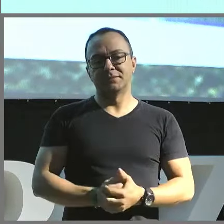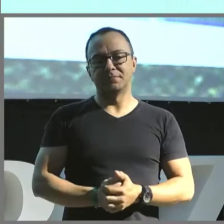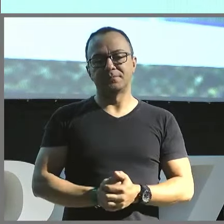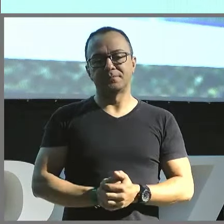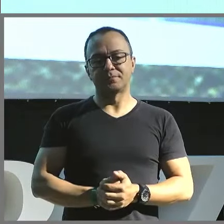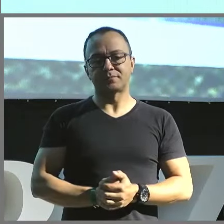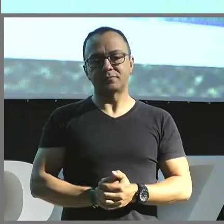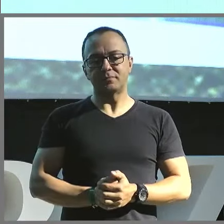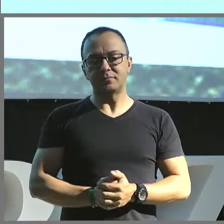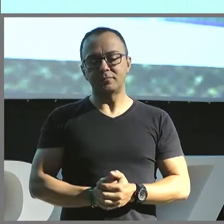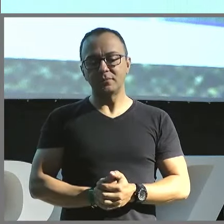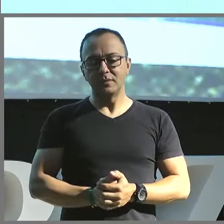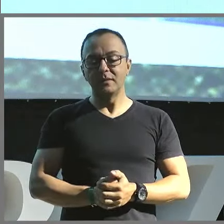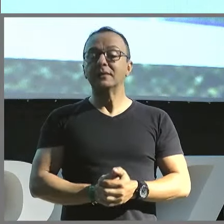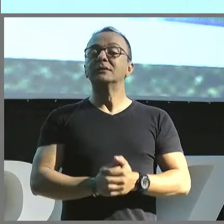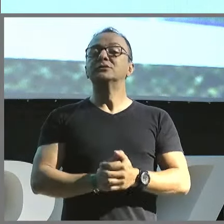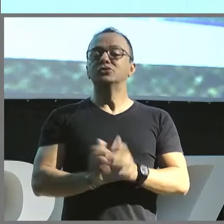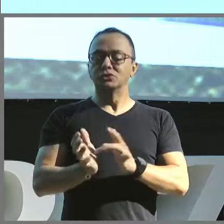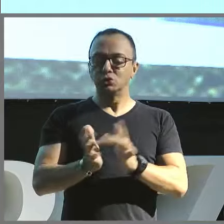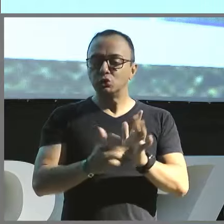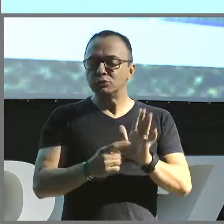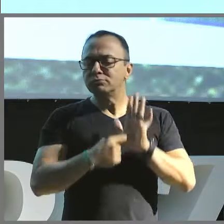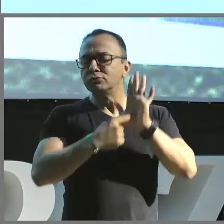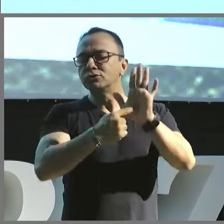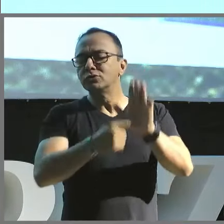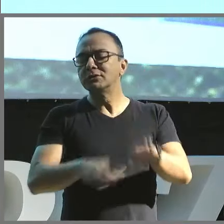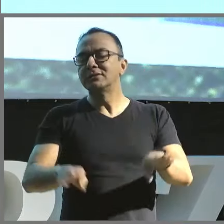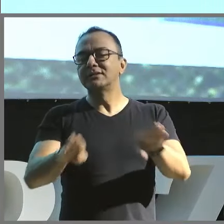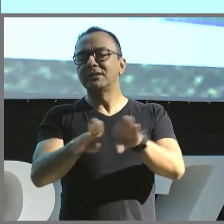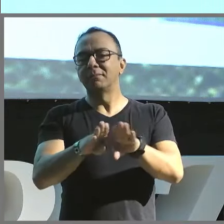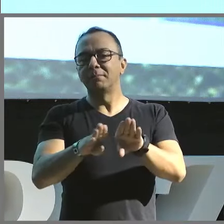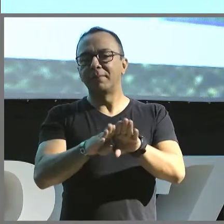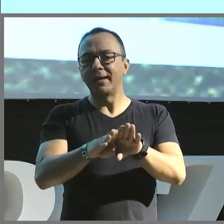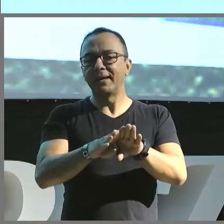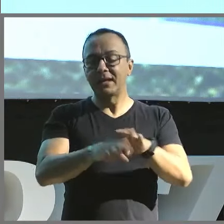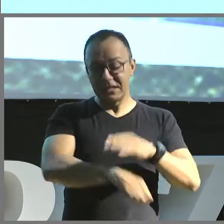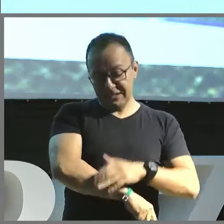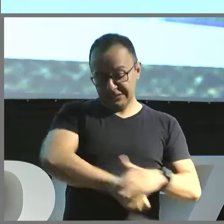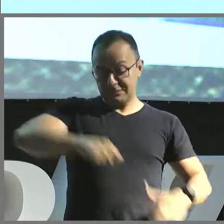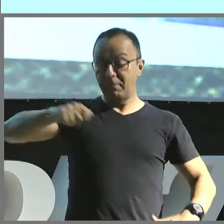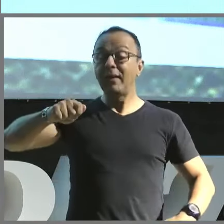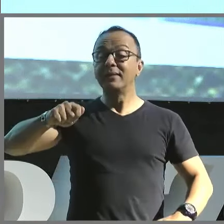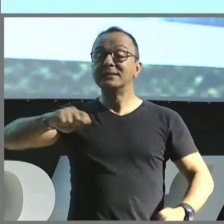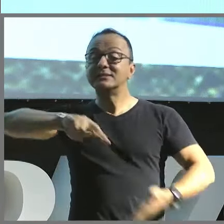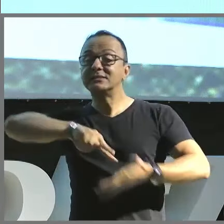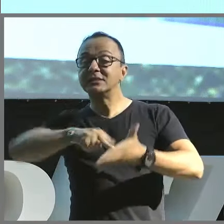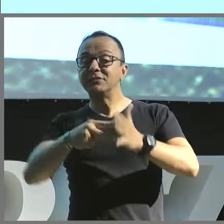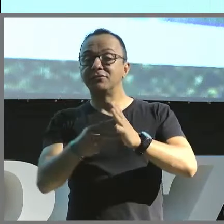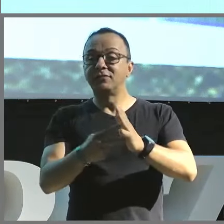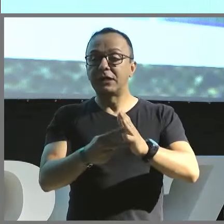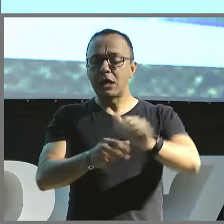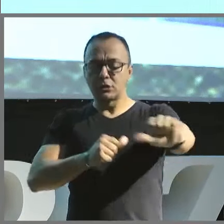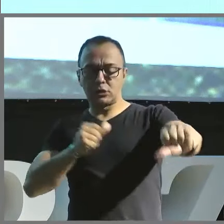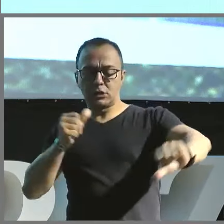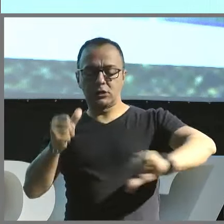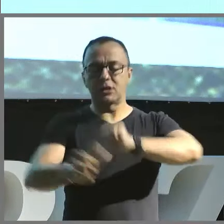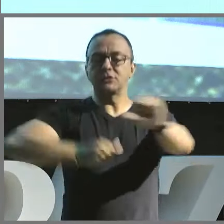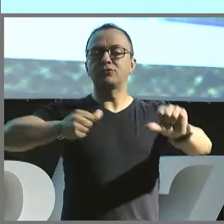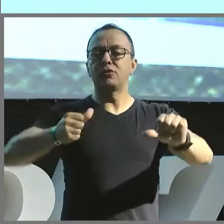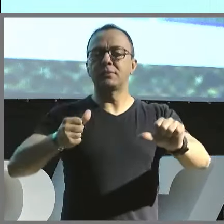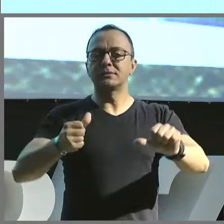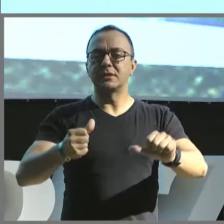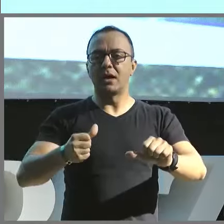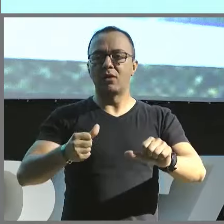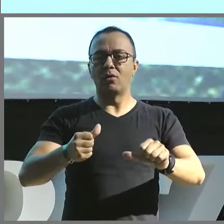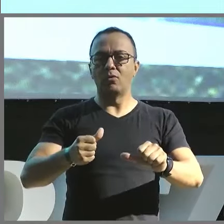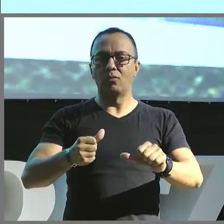coragem, da sua capacidade de operar a espada da transformação, da renovação, na posição de Emmanuel, e diz